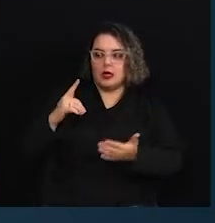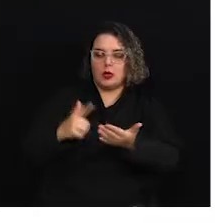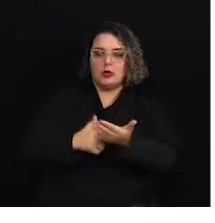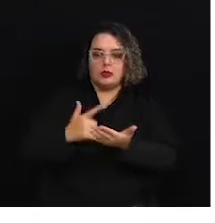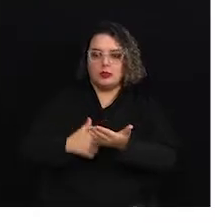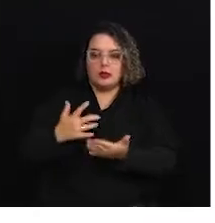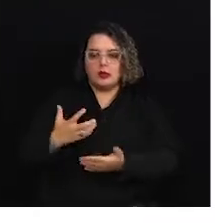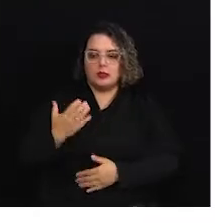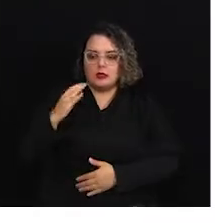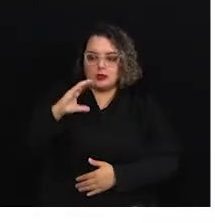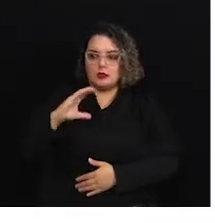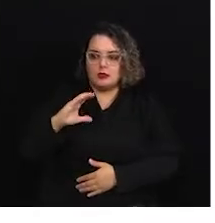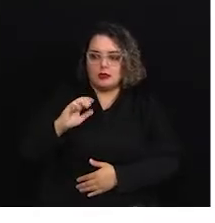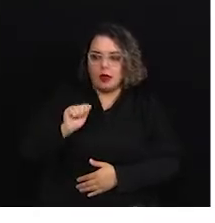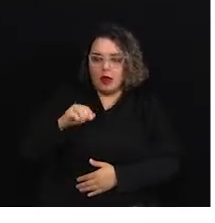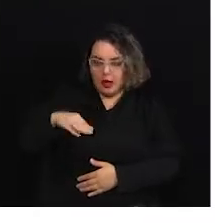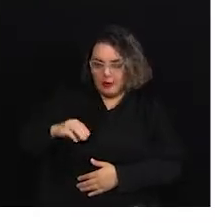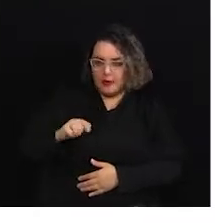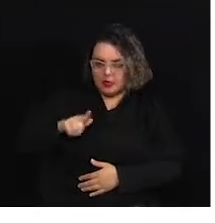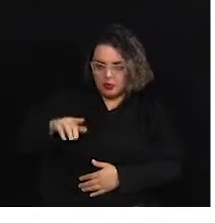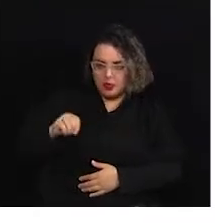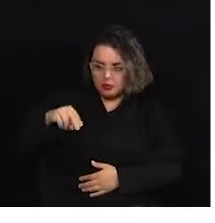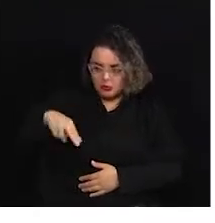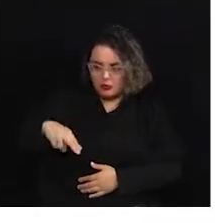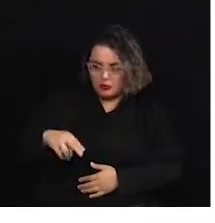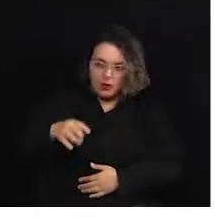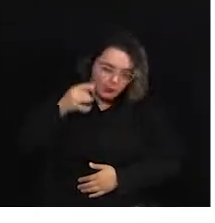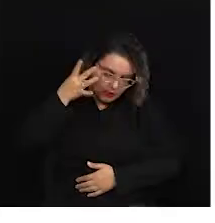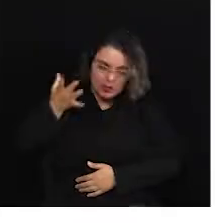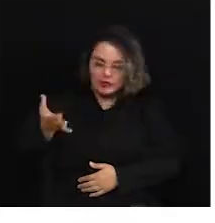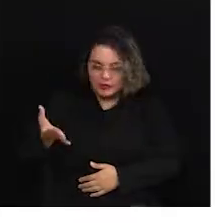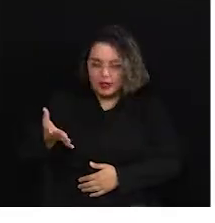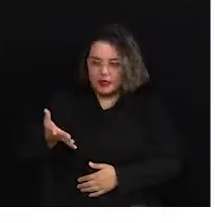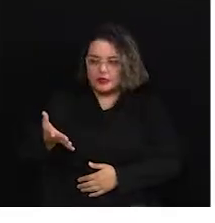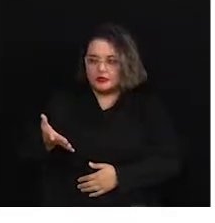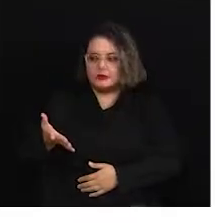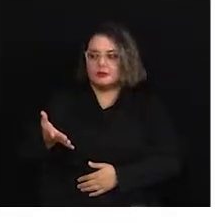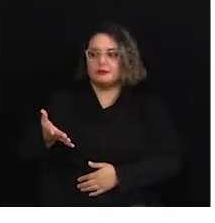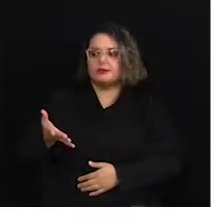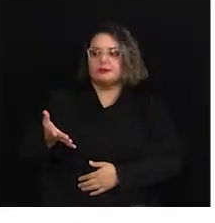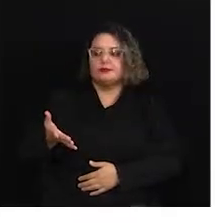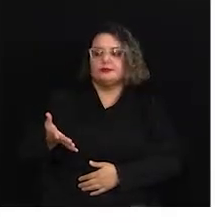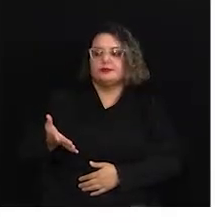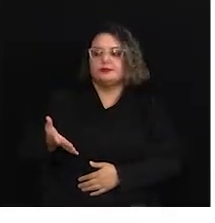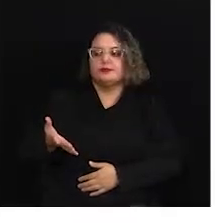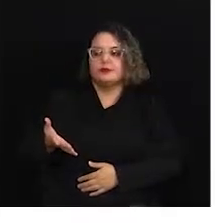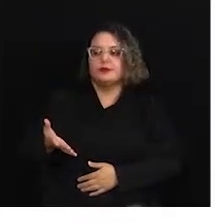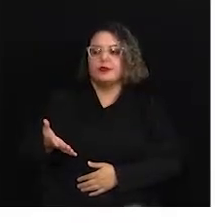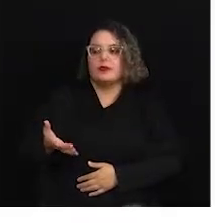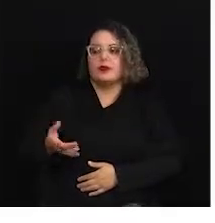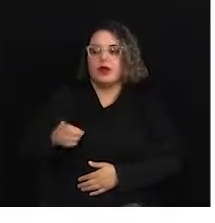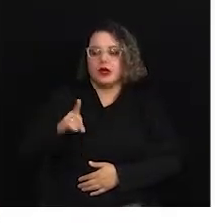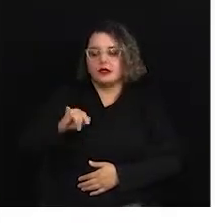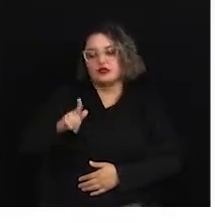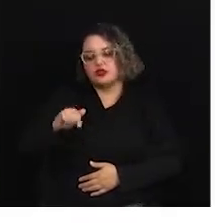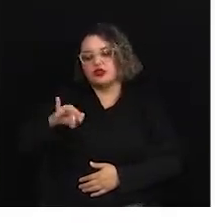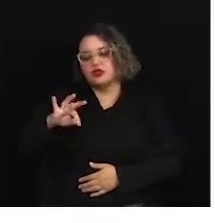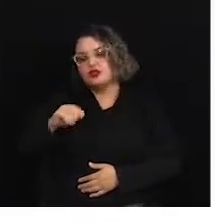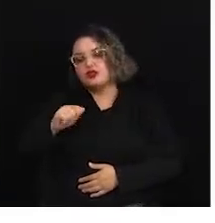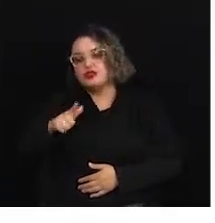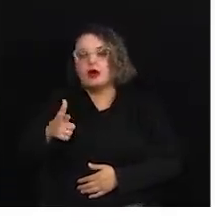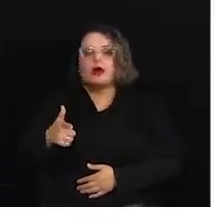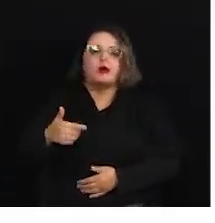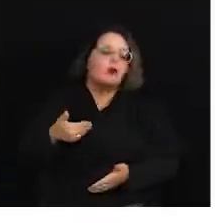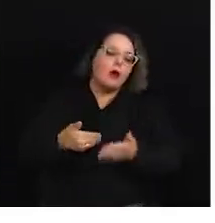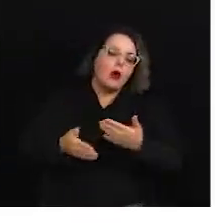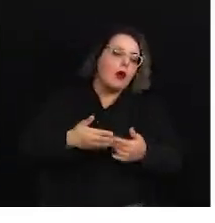livro, eu quis publicar junto com a Amazon, que era a forma mais prática, né, de dar tanto a versão impressa quanto a digital ali no Kindle, que